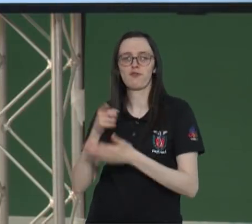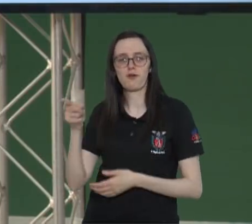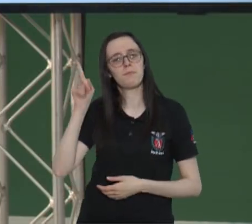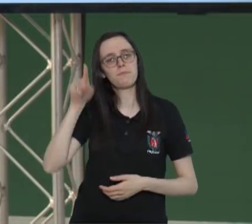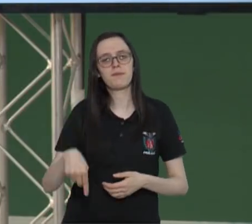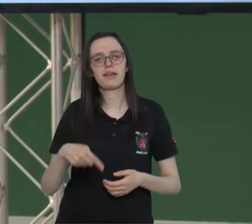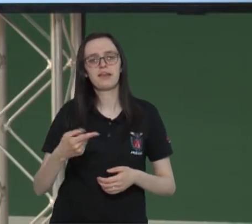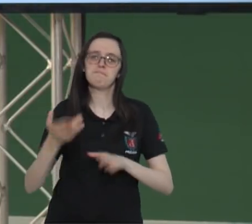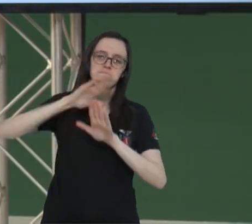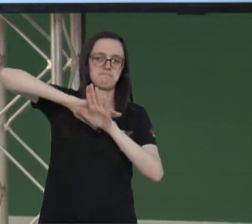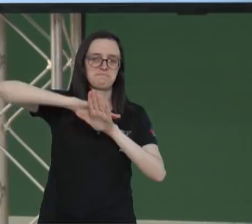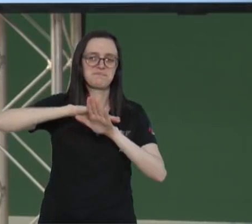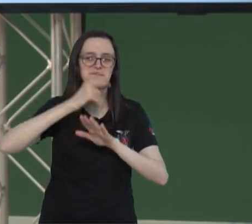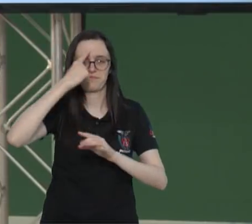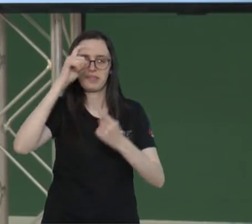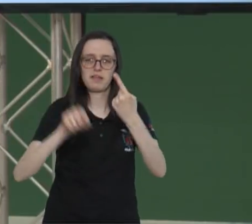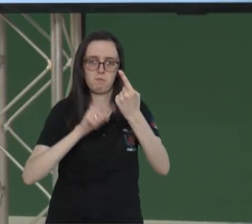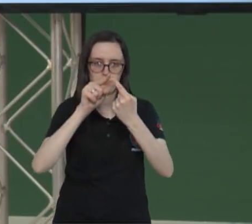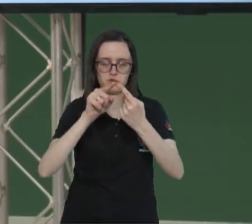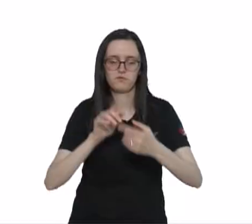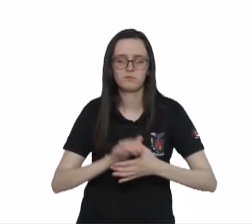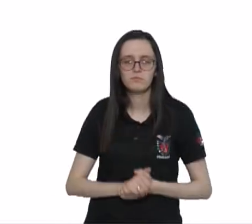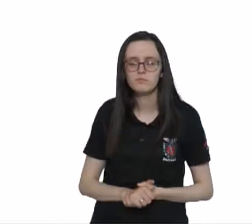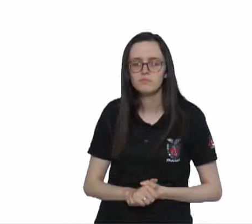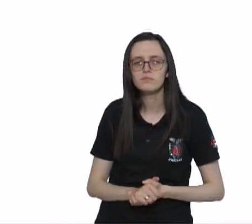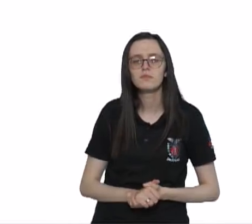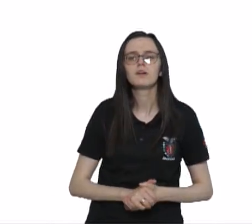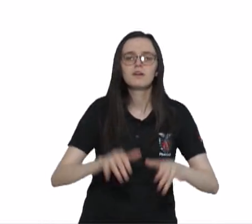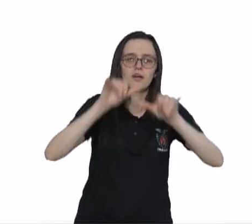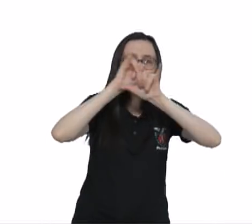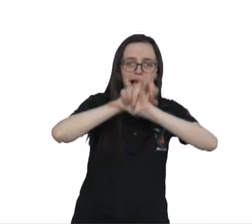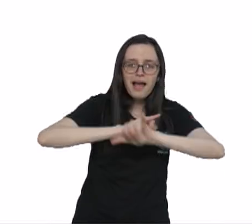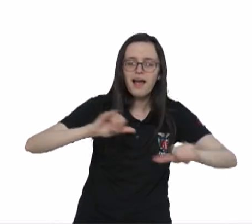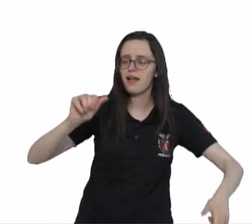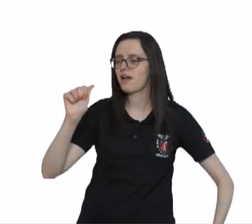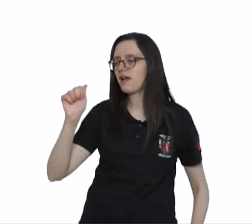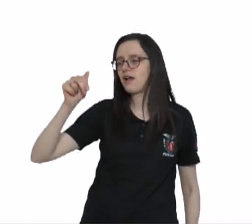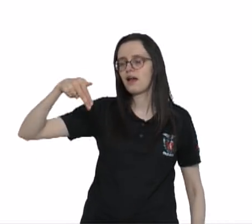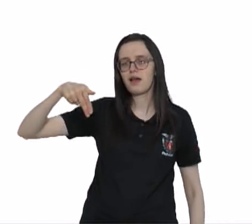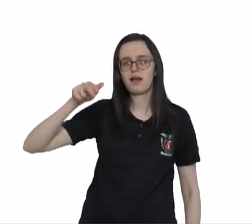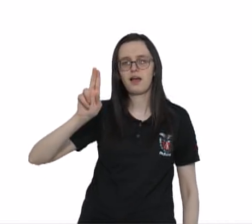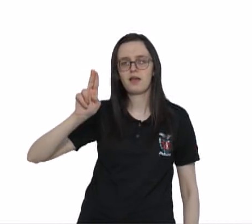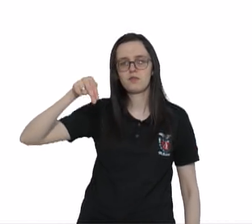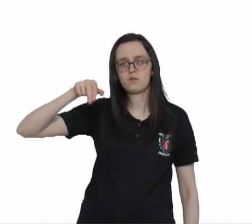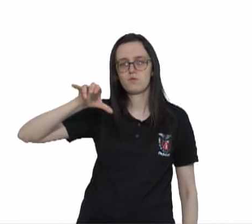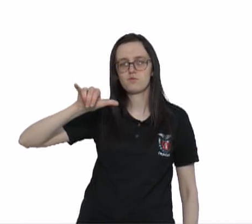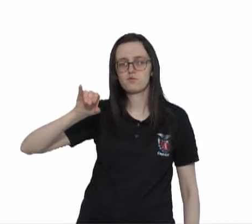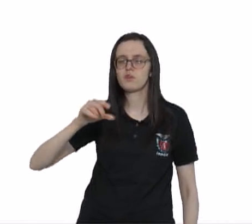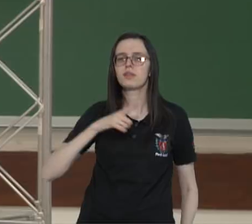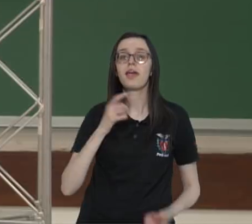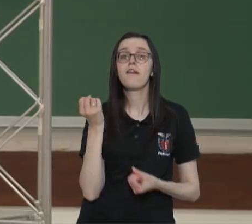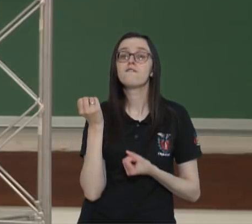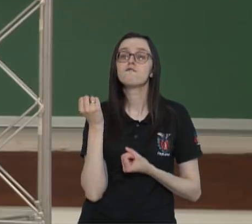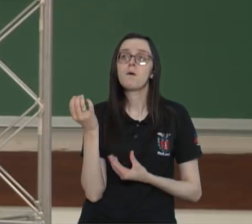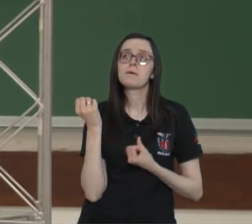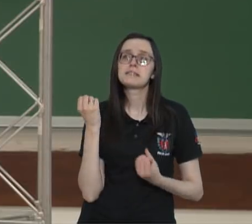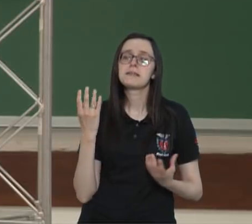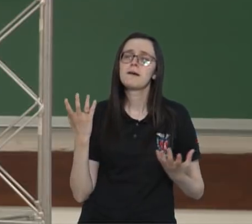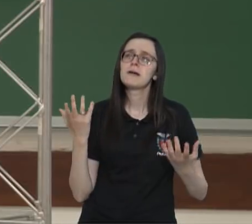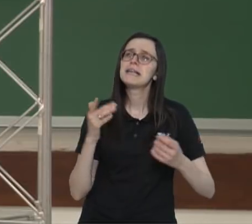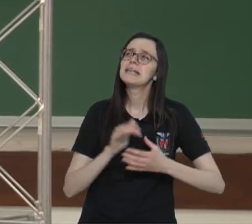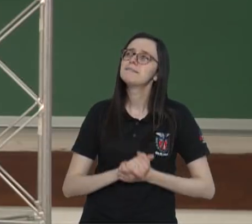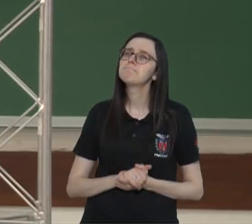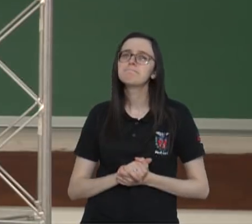das ideias. O anúncio normalmente vem com algumas informações que são